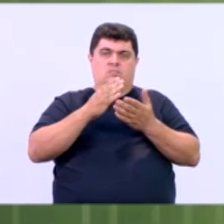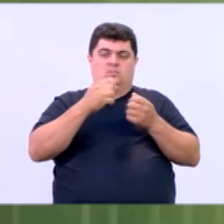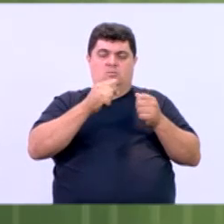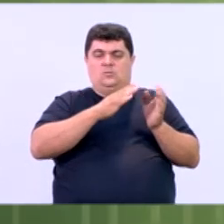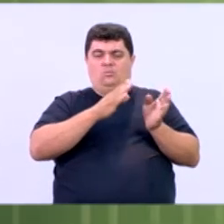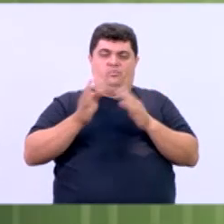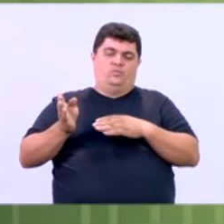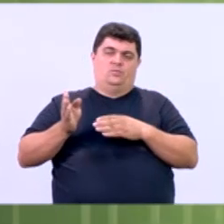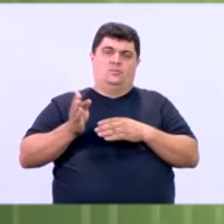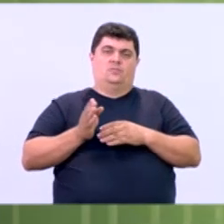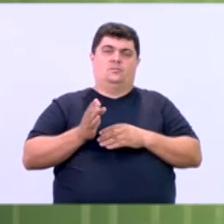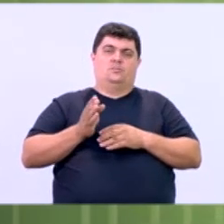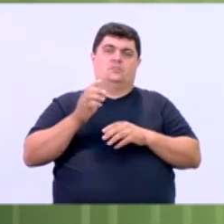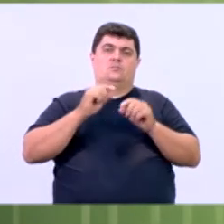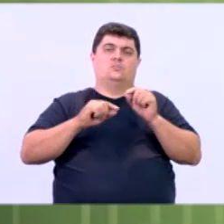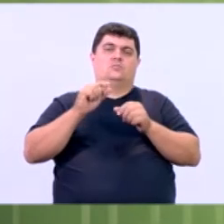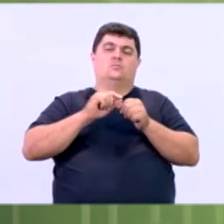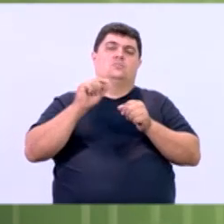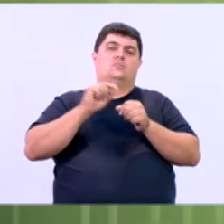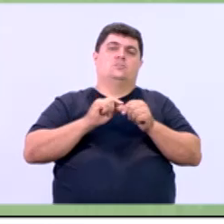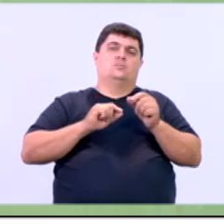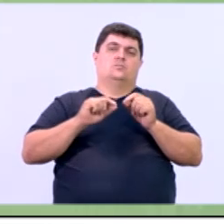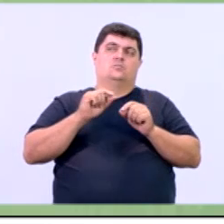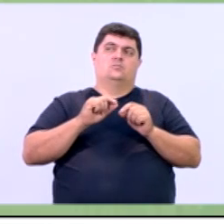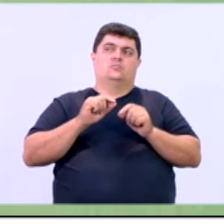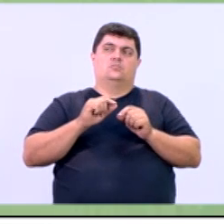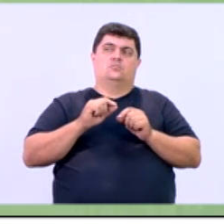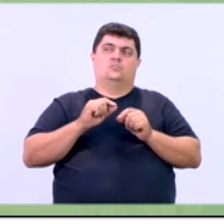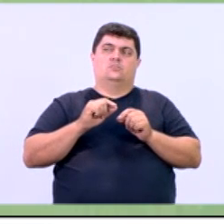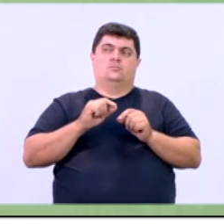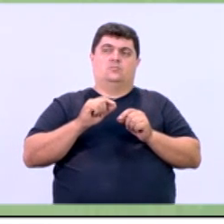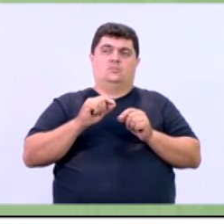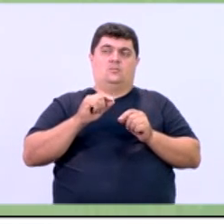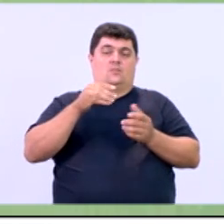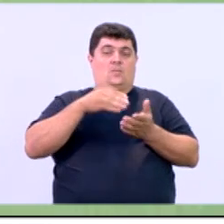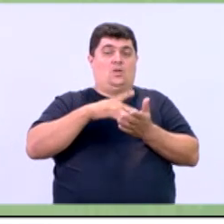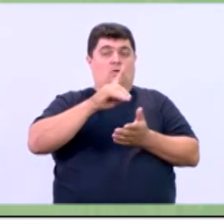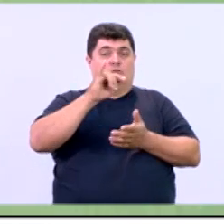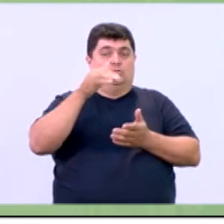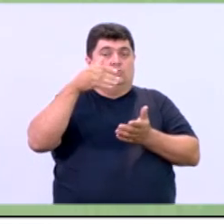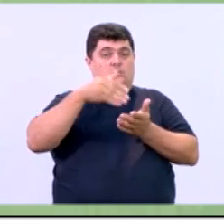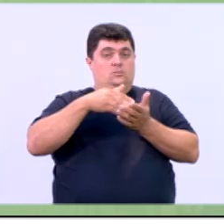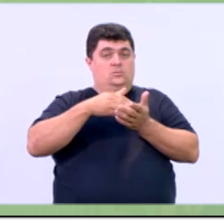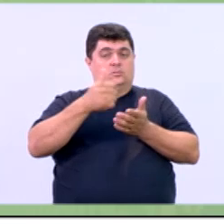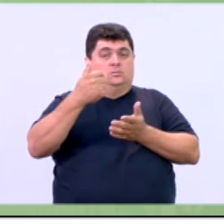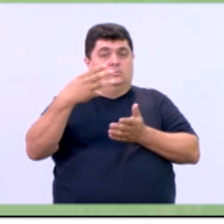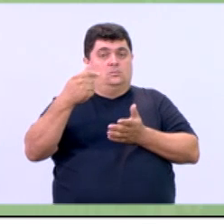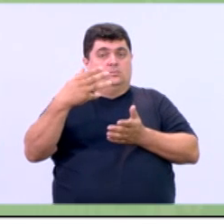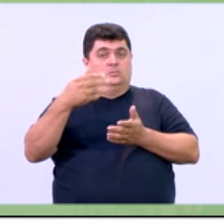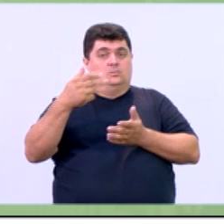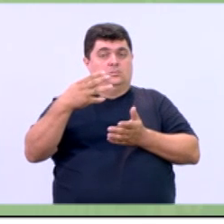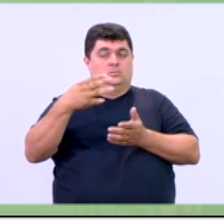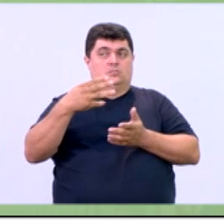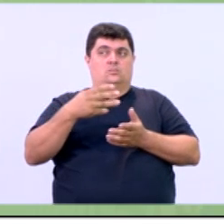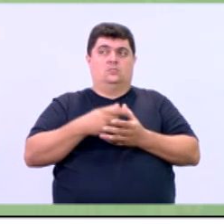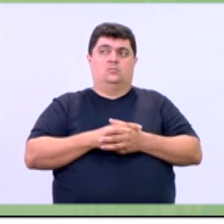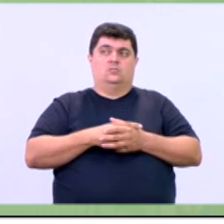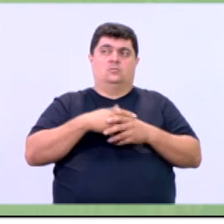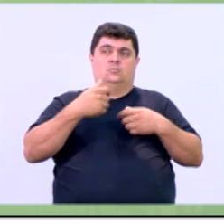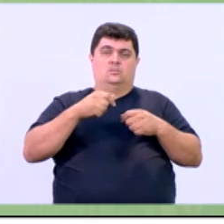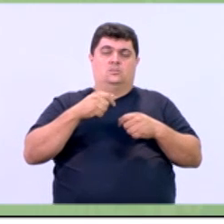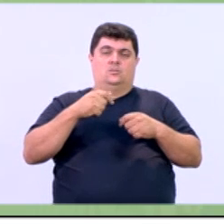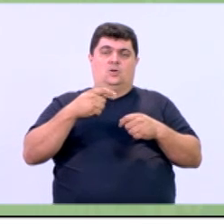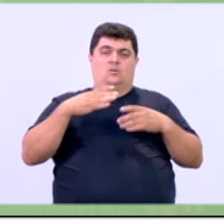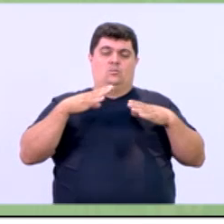completado. O que você deve fazer? Olha a data aqui. Primeira coisa, a atividade vai até o dia 13. Tem um